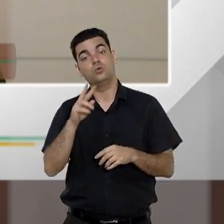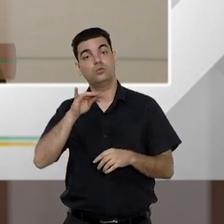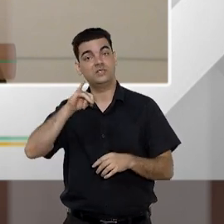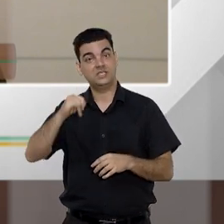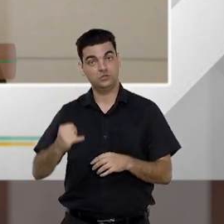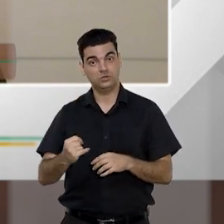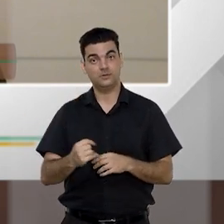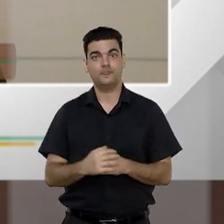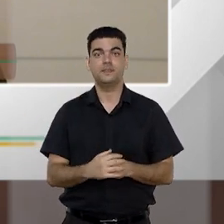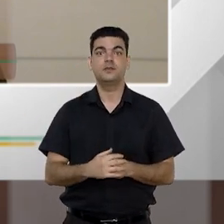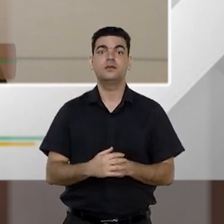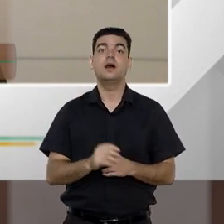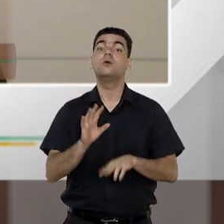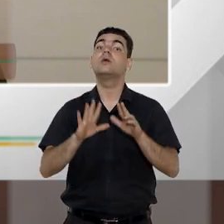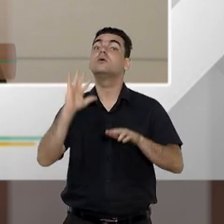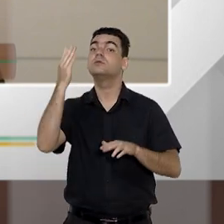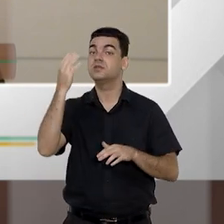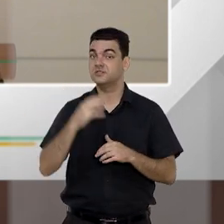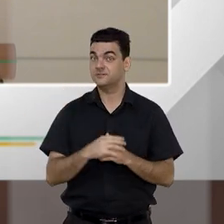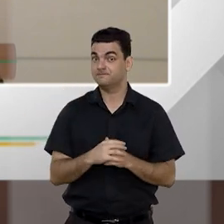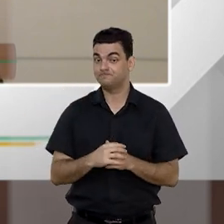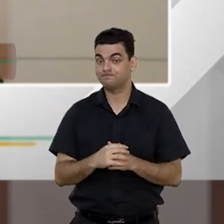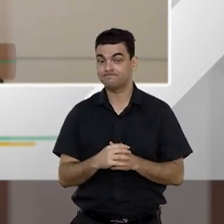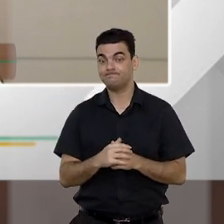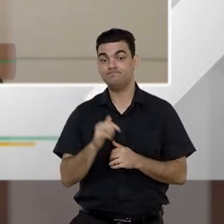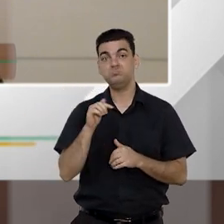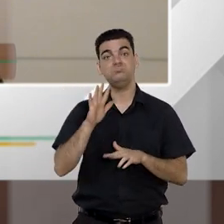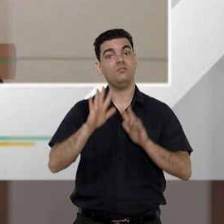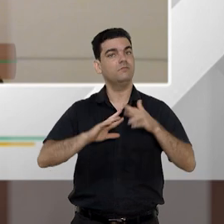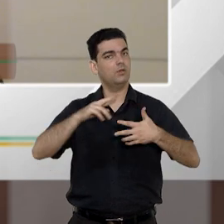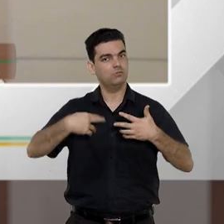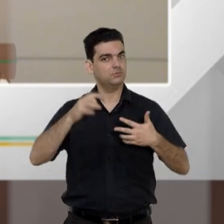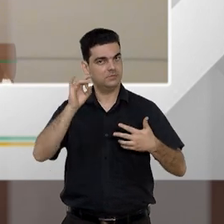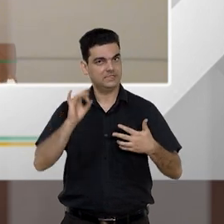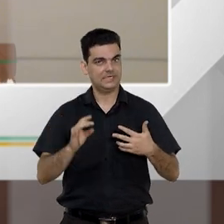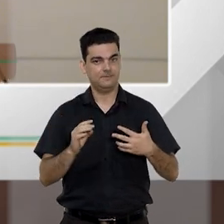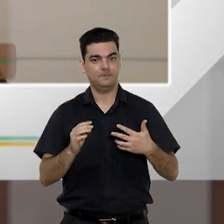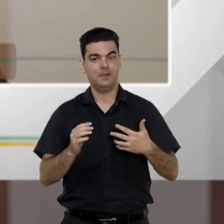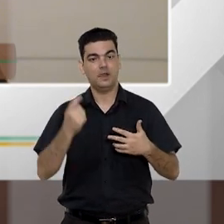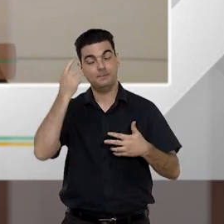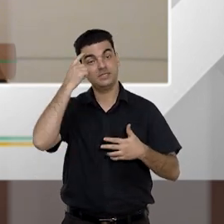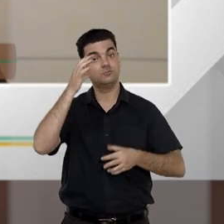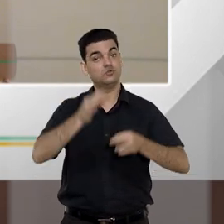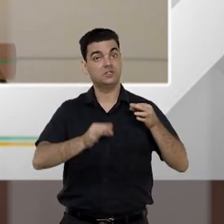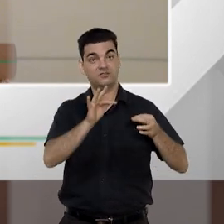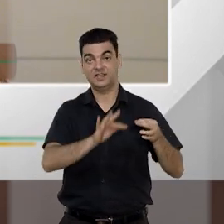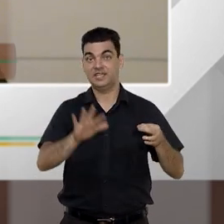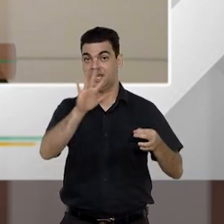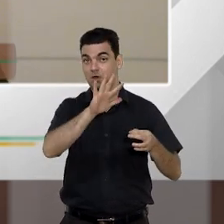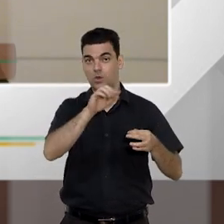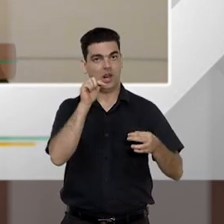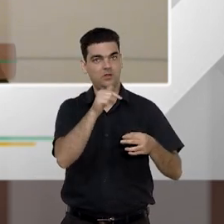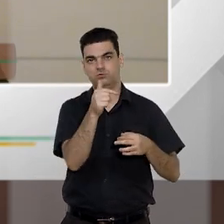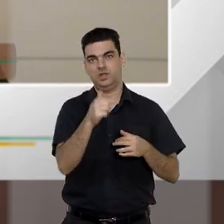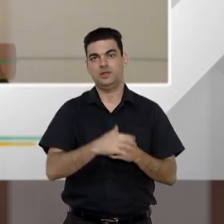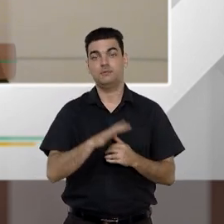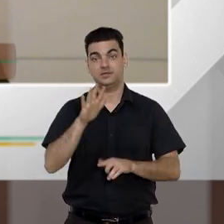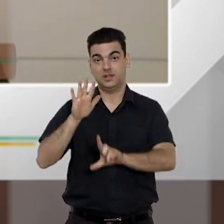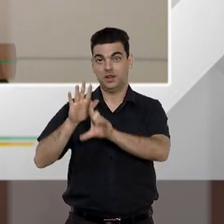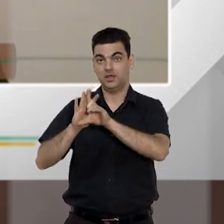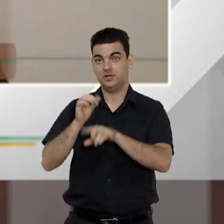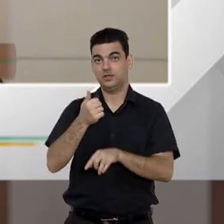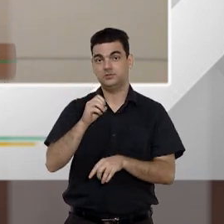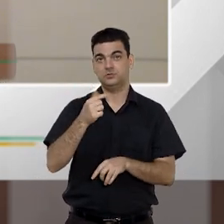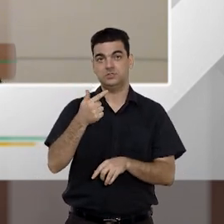dada pelo STJ. E por conta disso, embora não haja possibilidade de recurso especial em âmbito de juizado